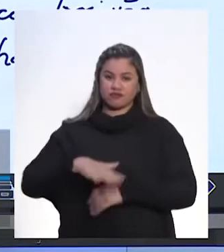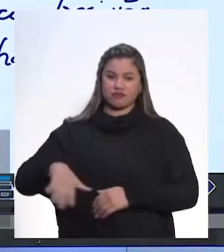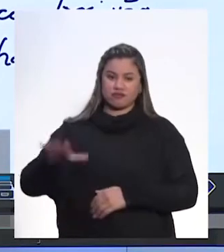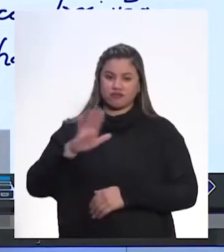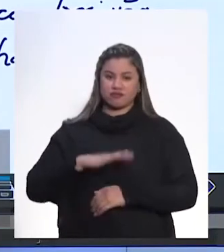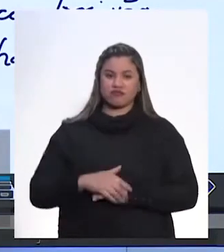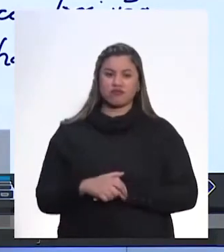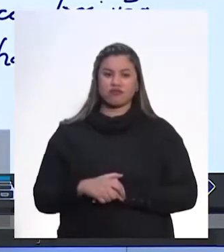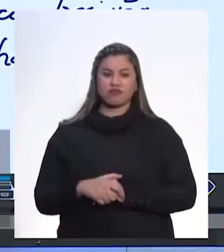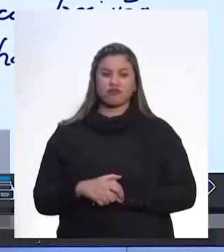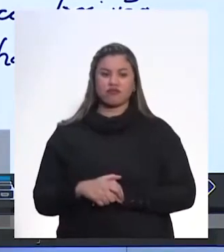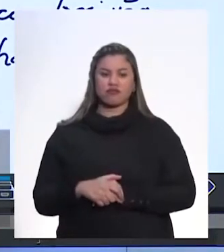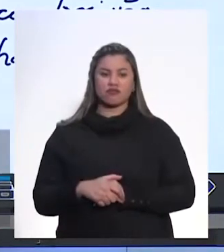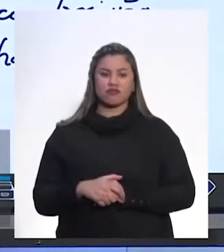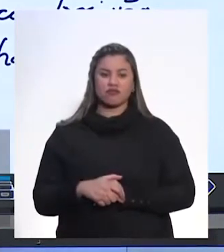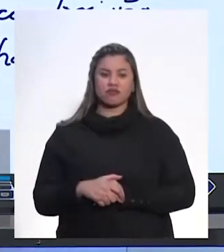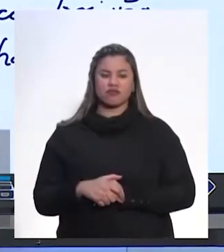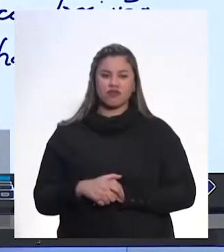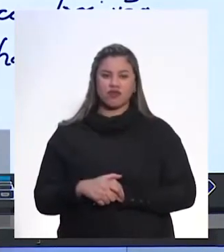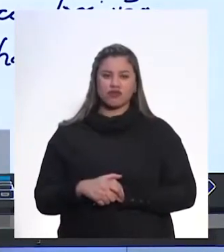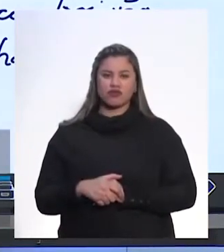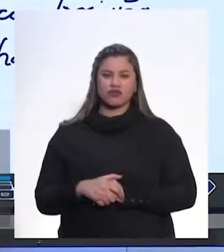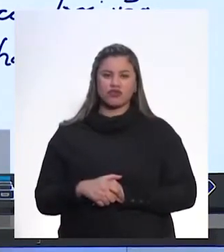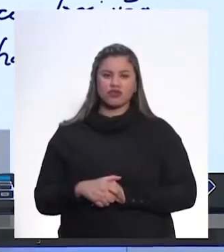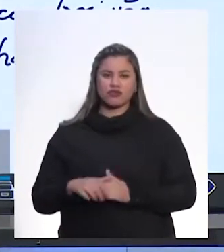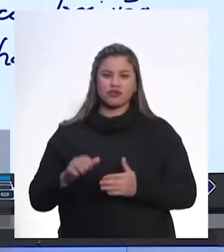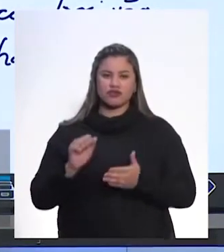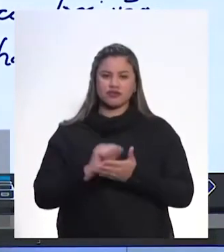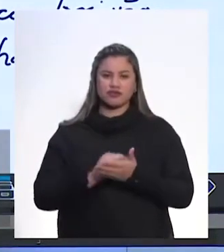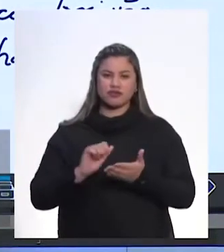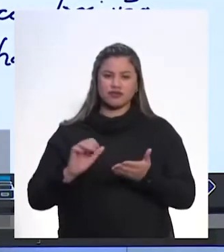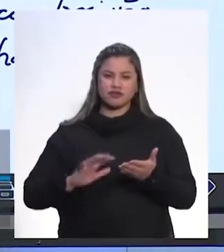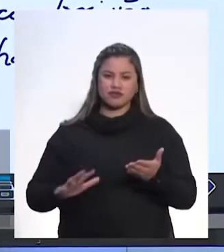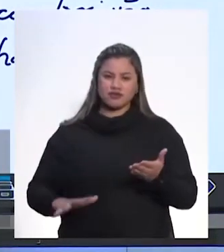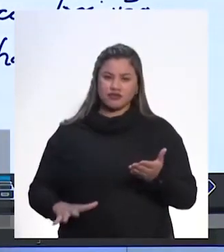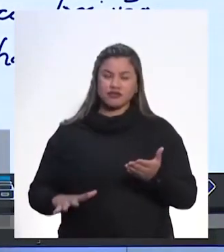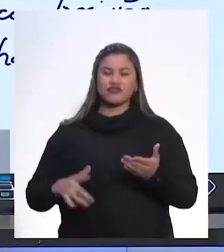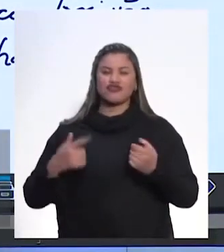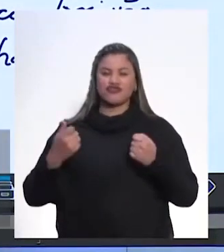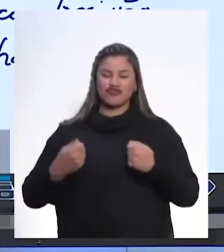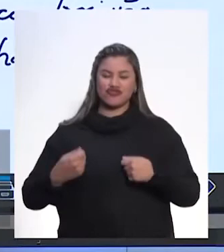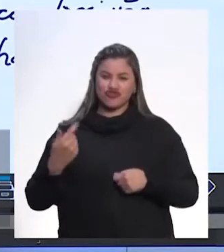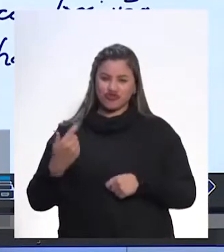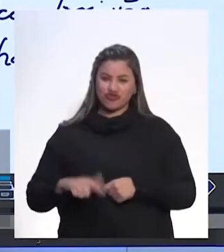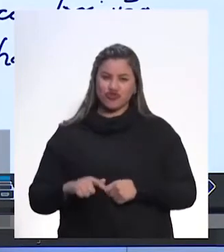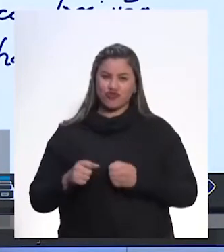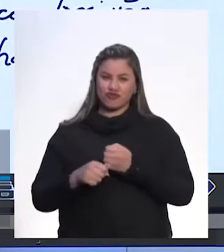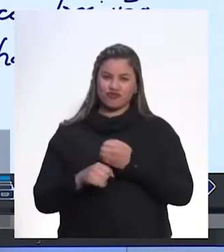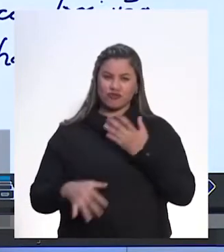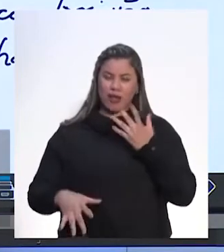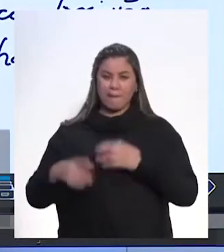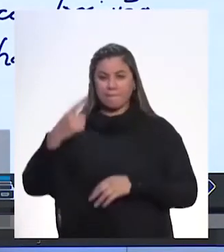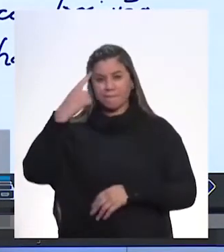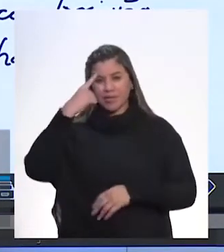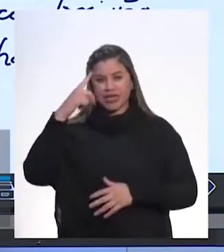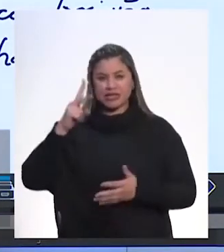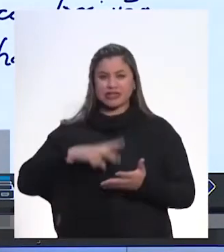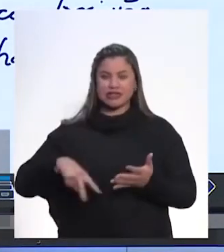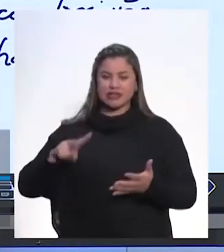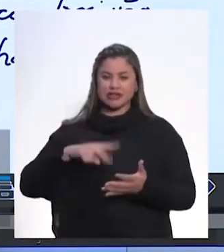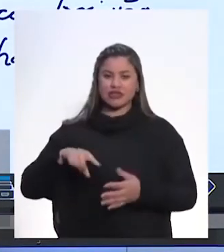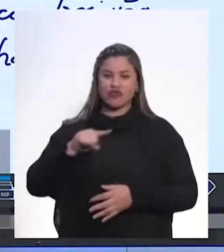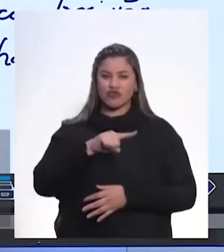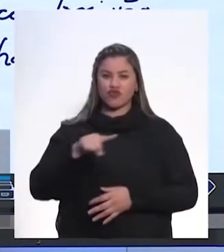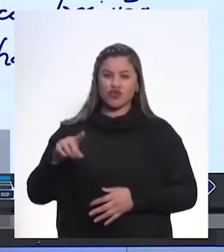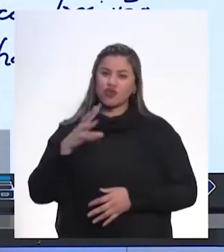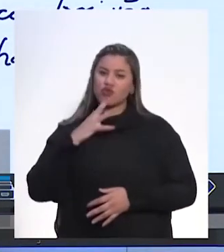vocês, né? Mais uma interaçãozinha pelo chat rapidinho. Pensem agora um estilo de dança que vocês